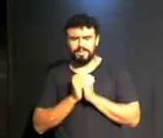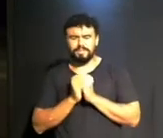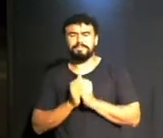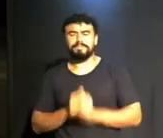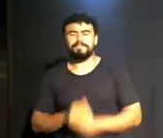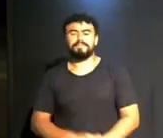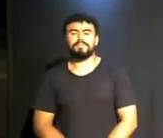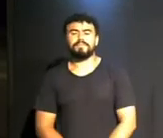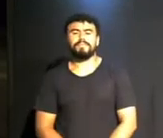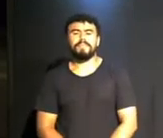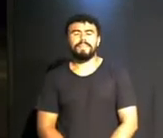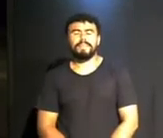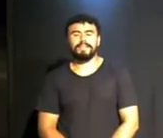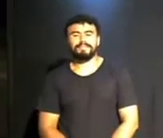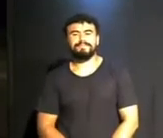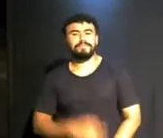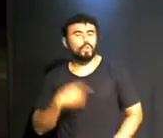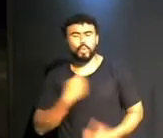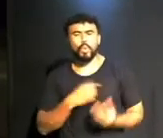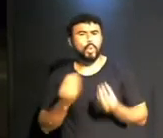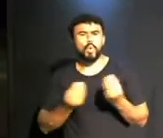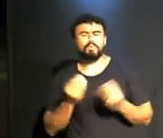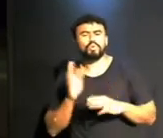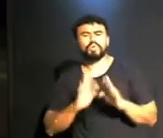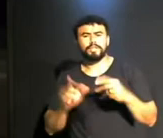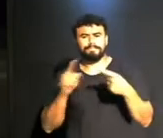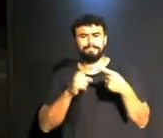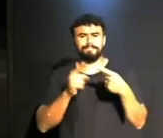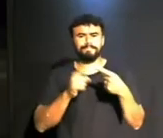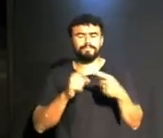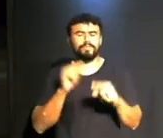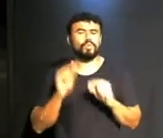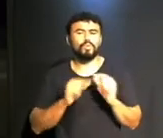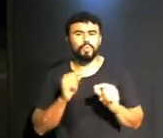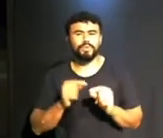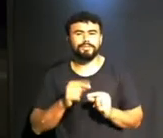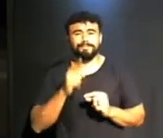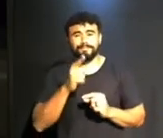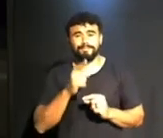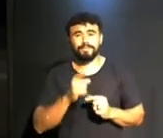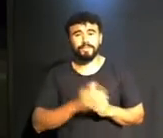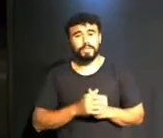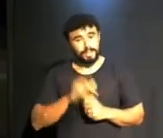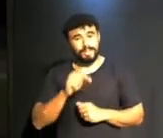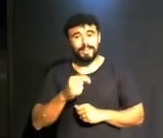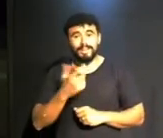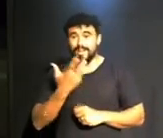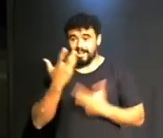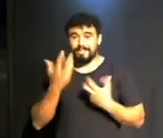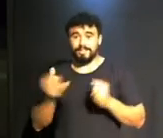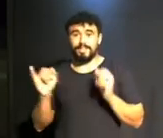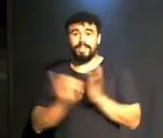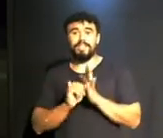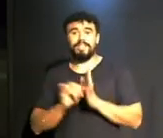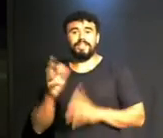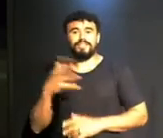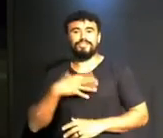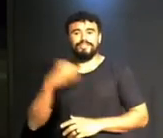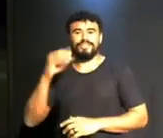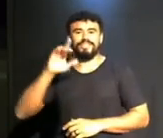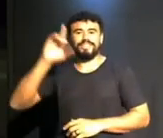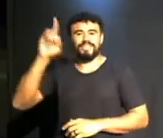Amém Então como experimentar esse cuidado primeiríssimo lugar receba filiação paternal Olha